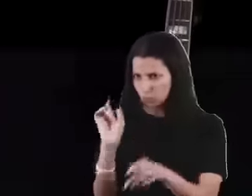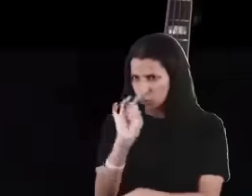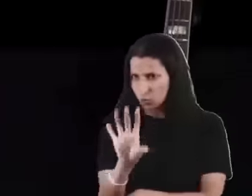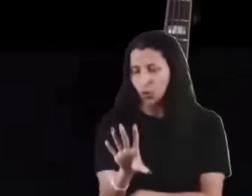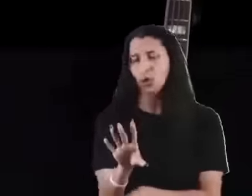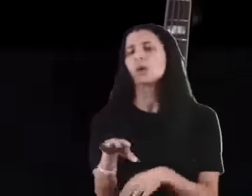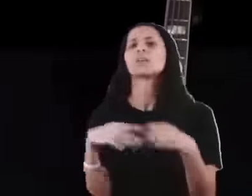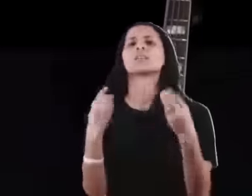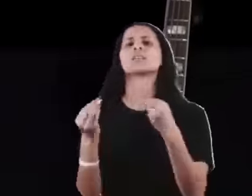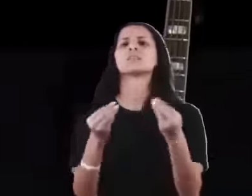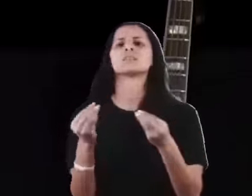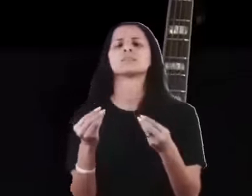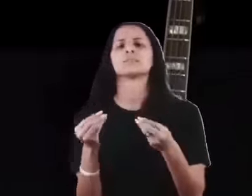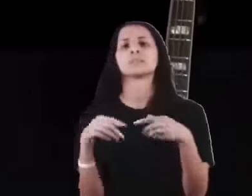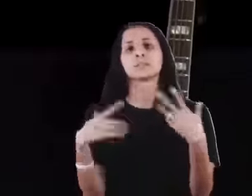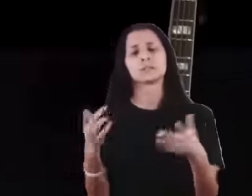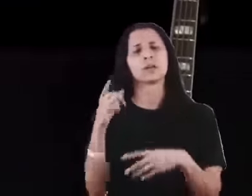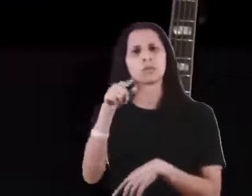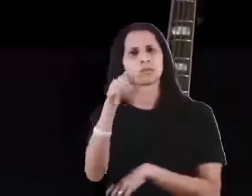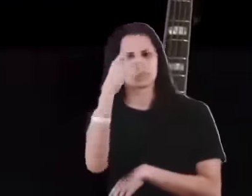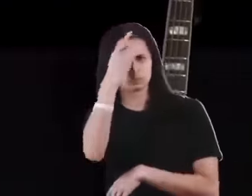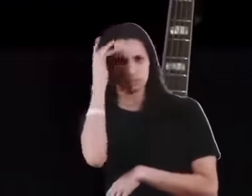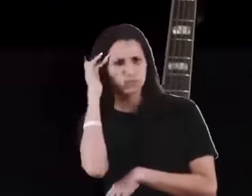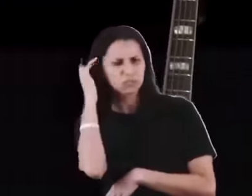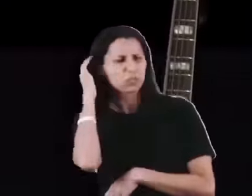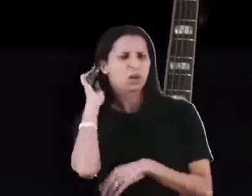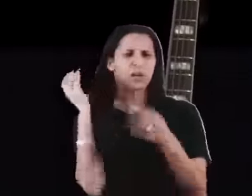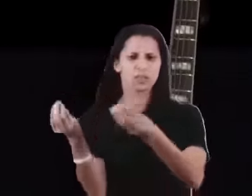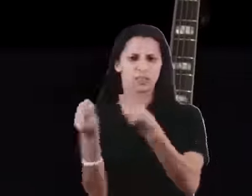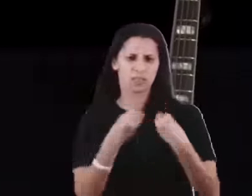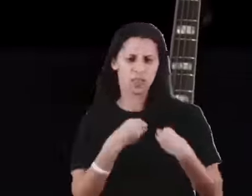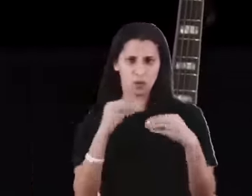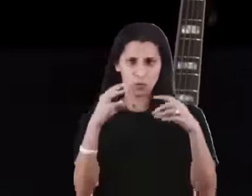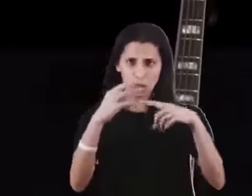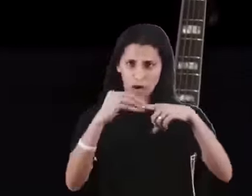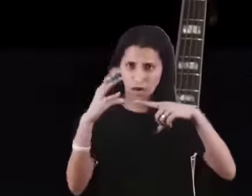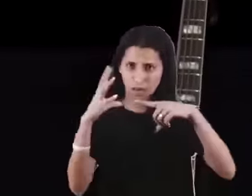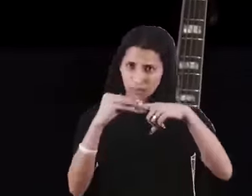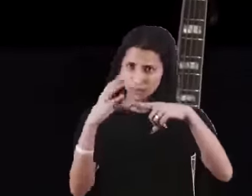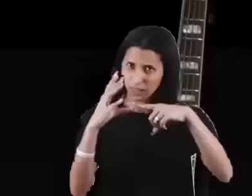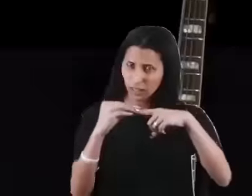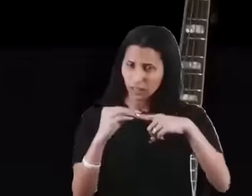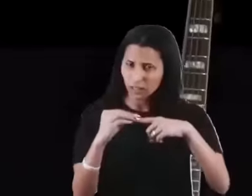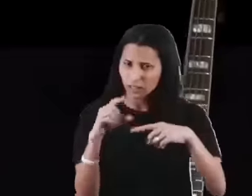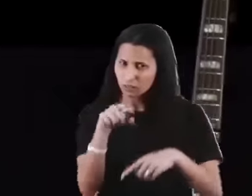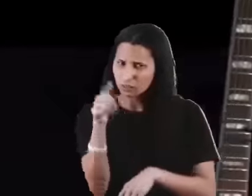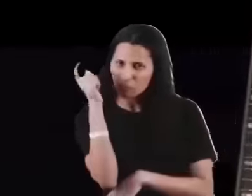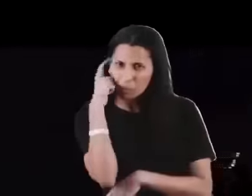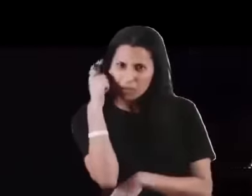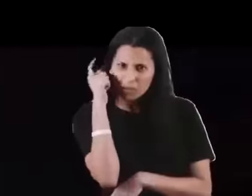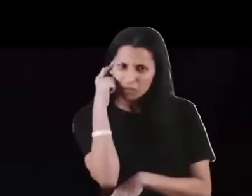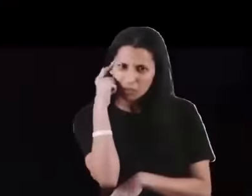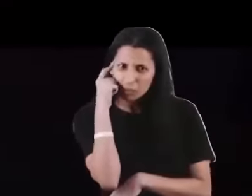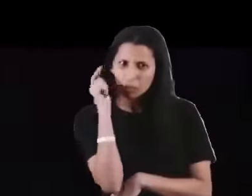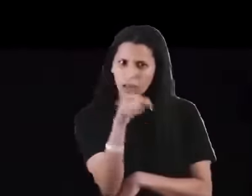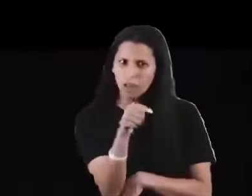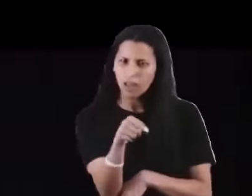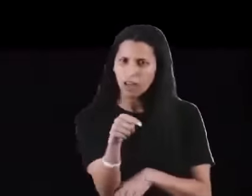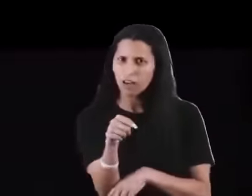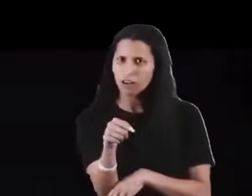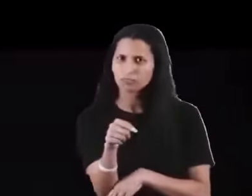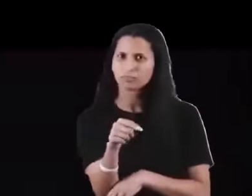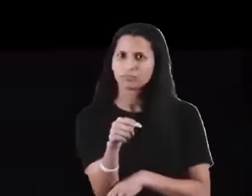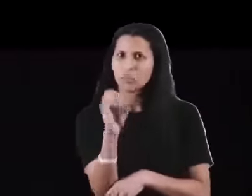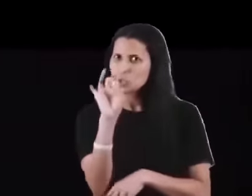caneta e pensou aquela pessoa poderia ter me dado um vestido mas me deu uma caneta foi de propósito a